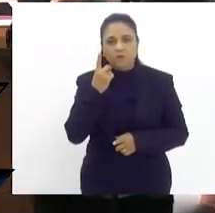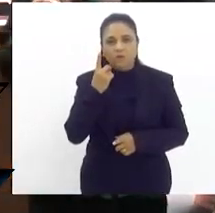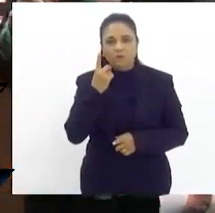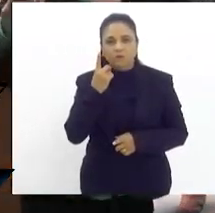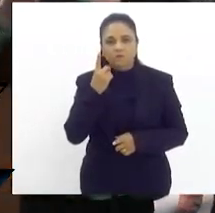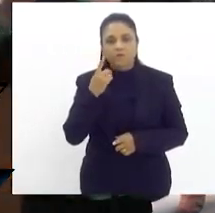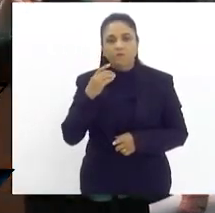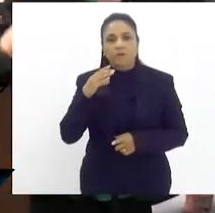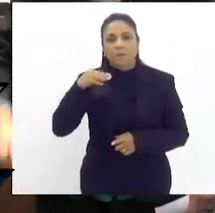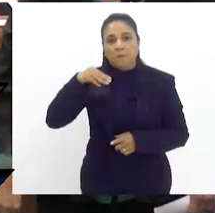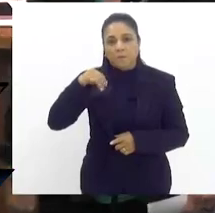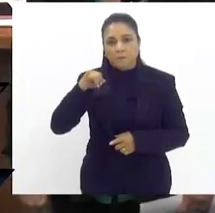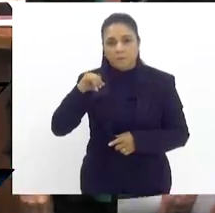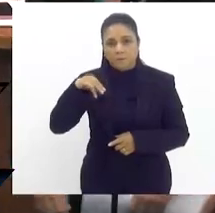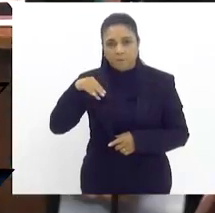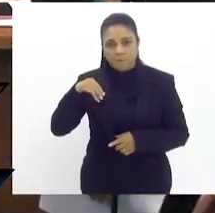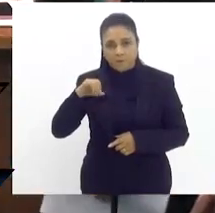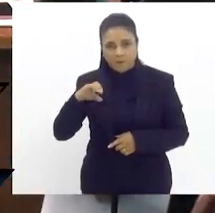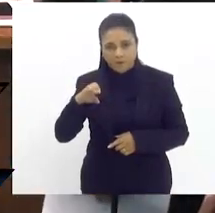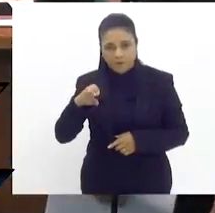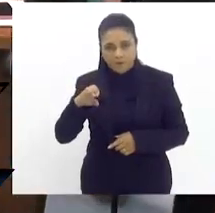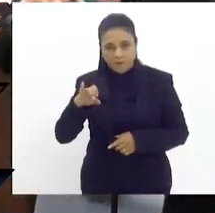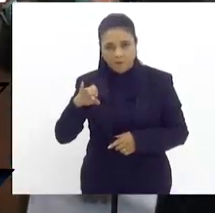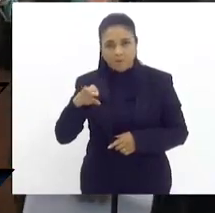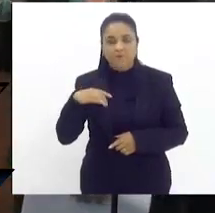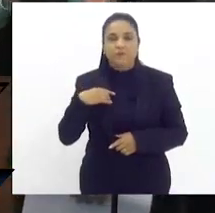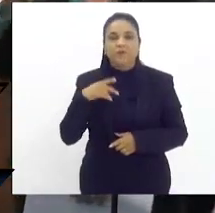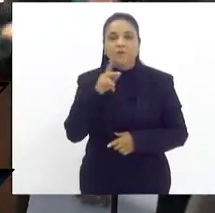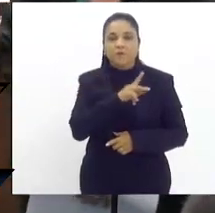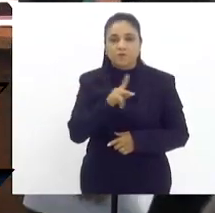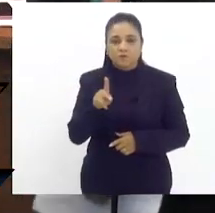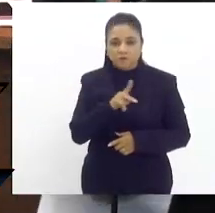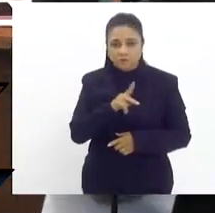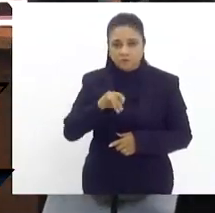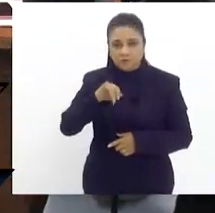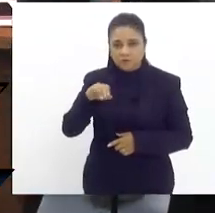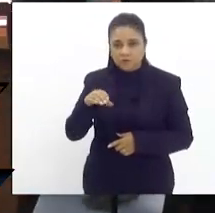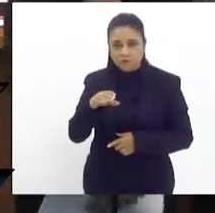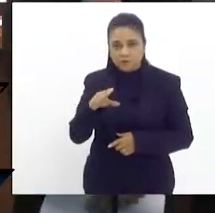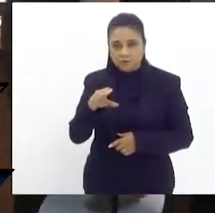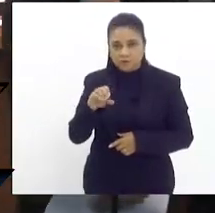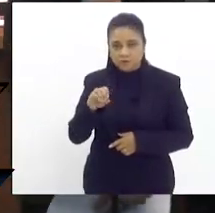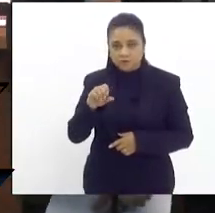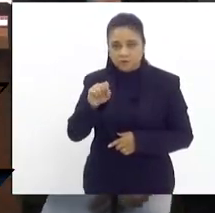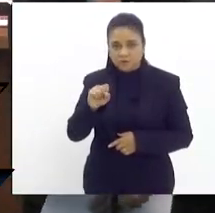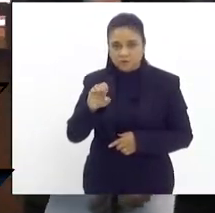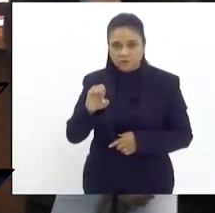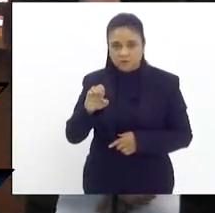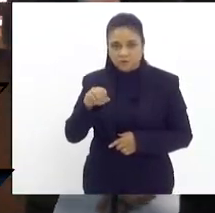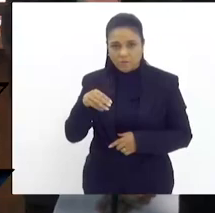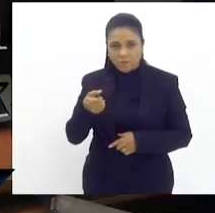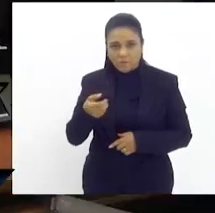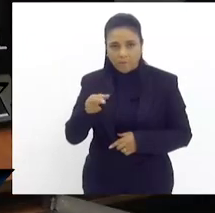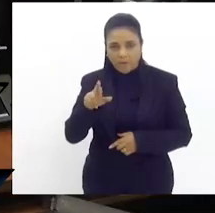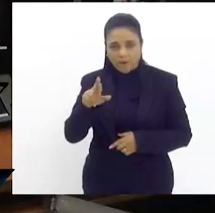Carlos Mickey Professor Josimar Obrigada presidente